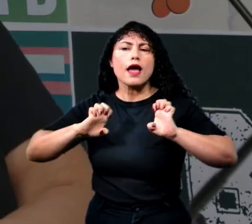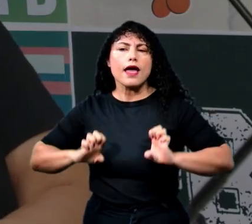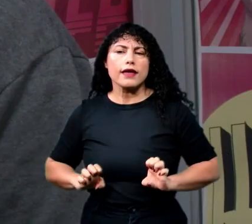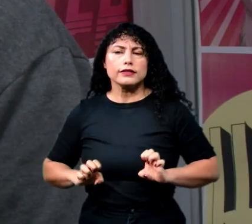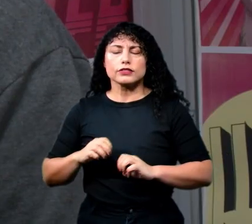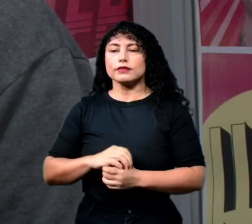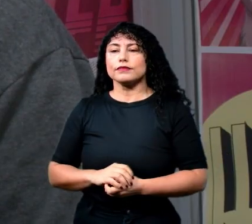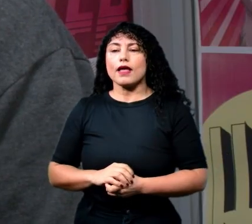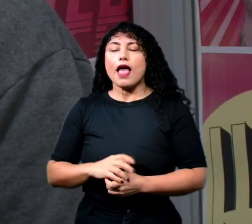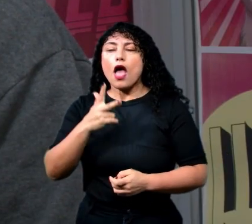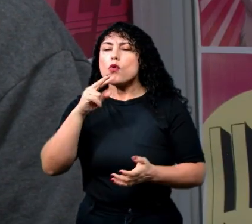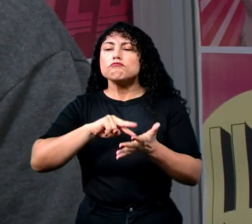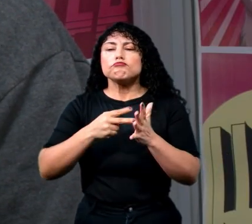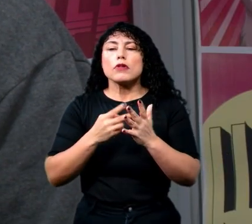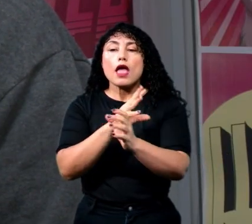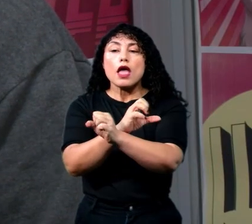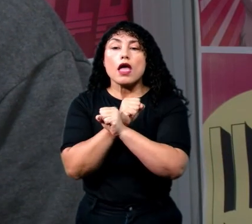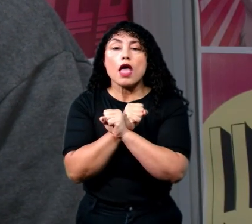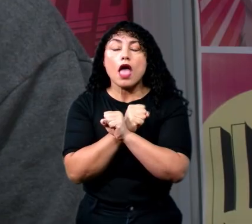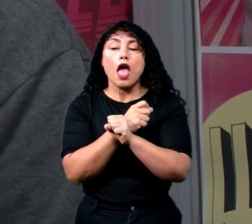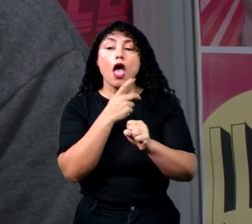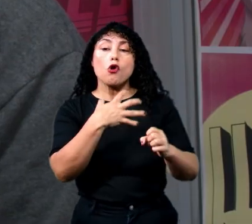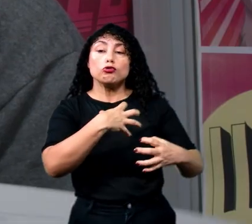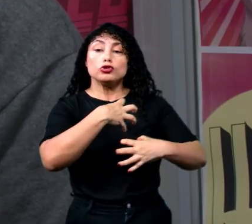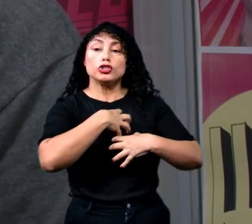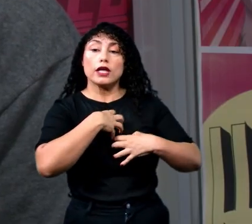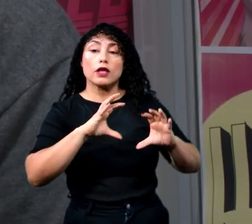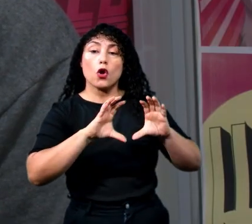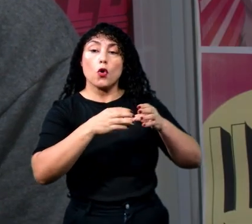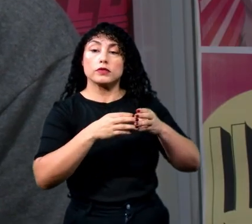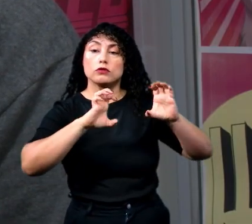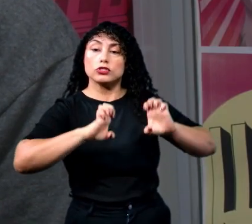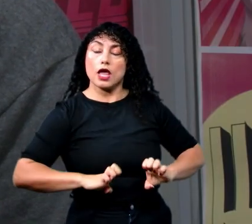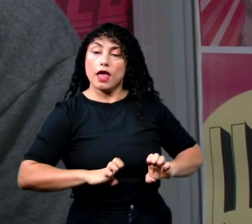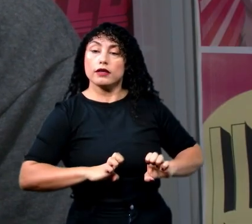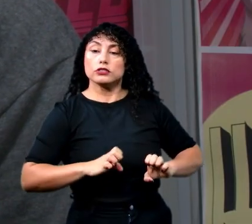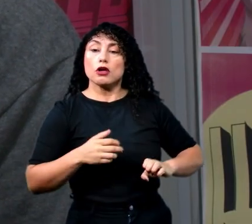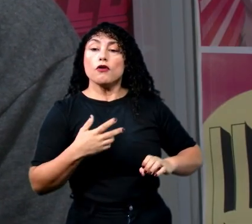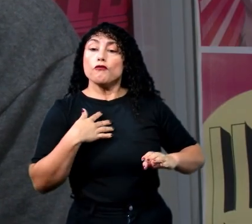ela é uma espécie de repreensão formal que a comissão de ética